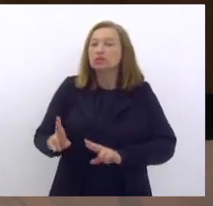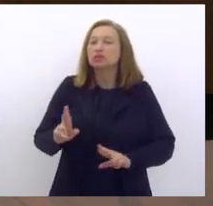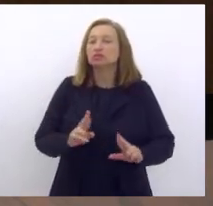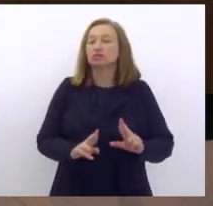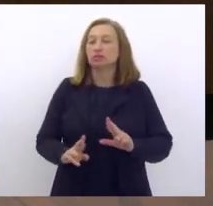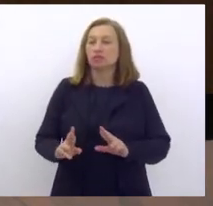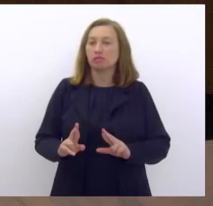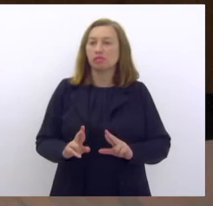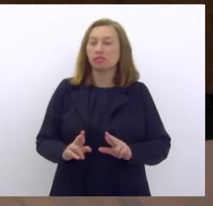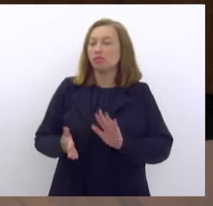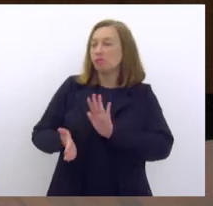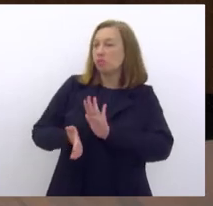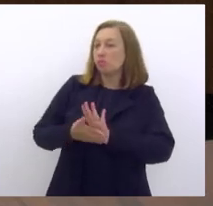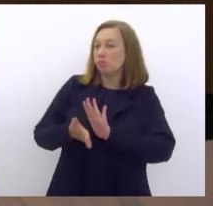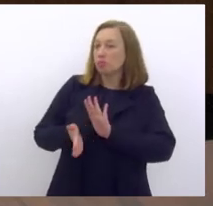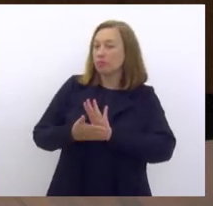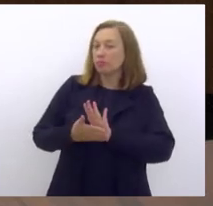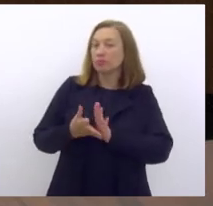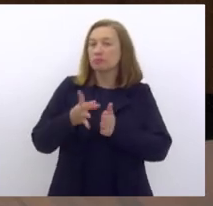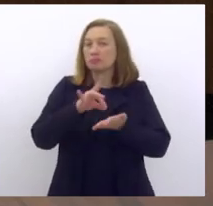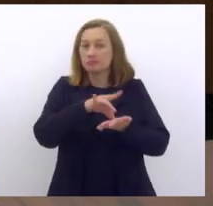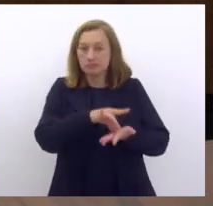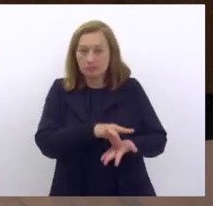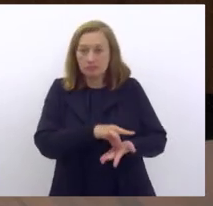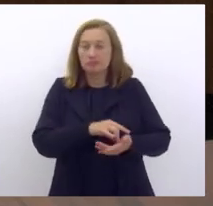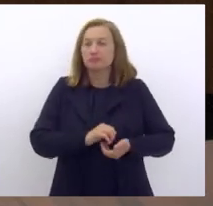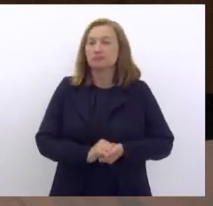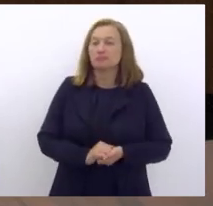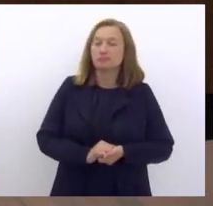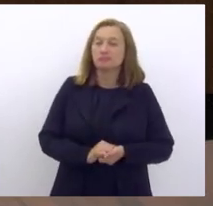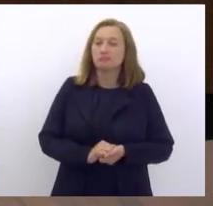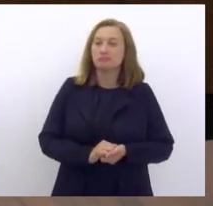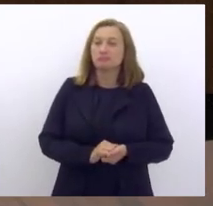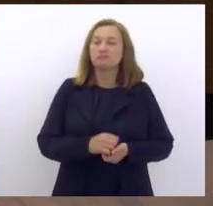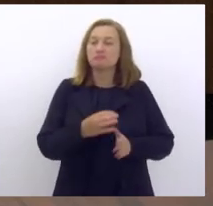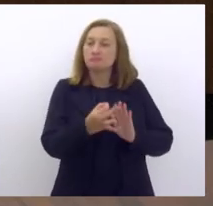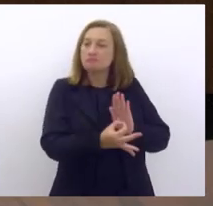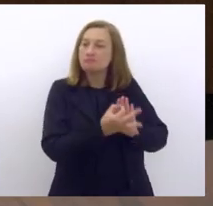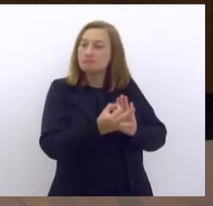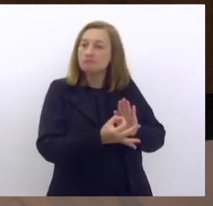à sua proposta original. Parecer é pela